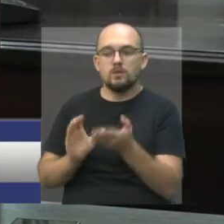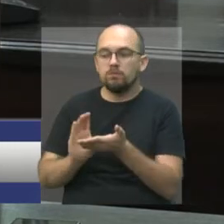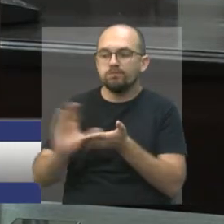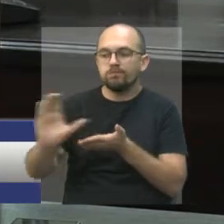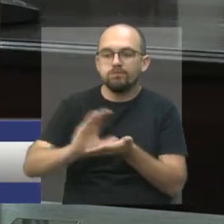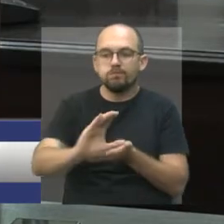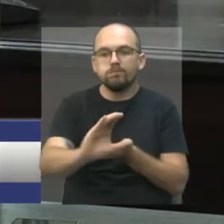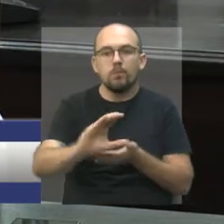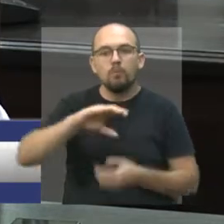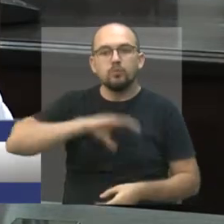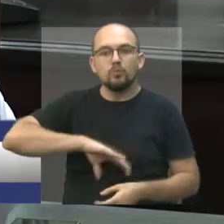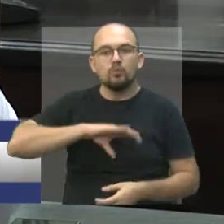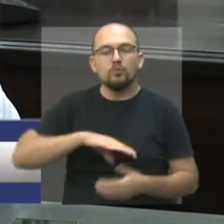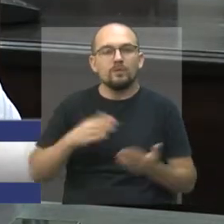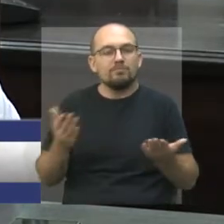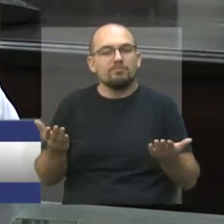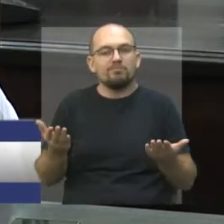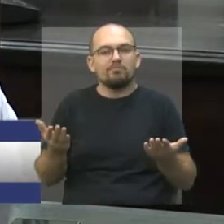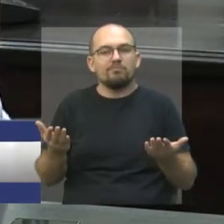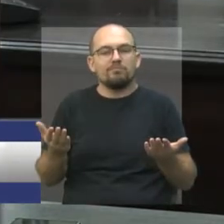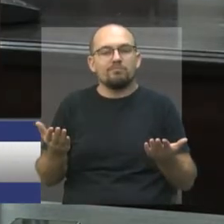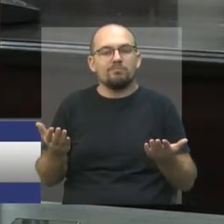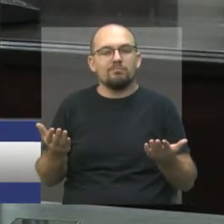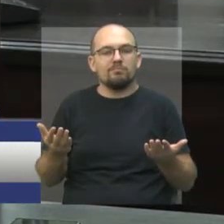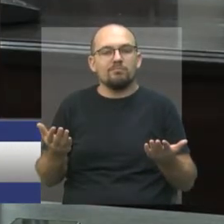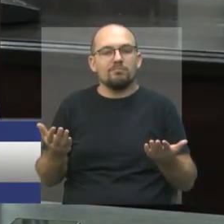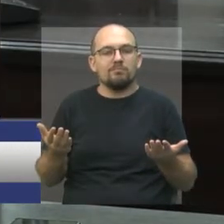dizer, não entendi.